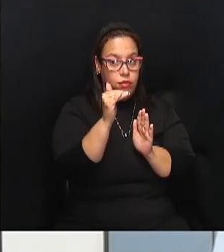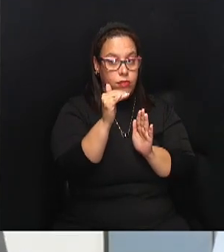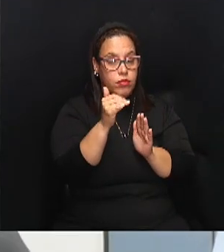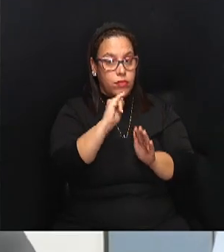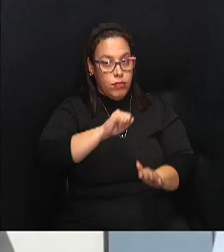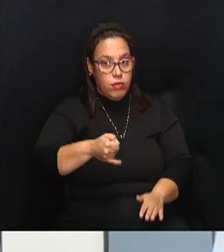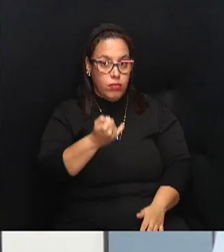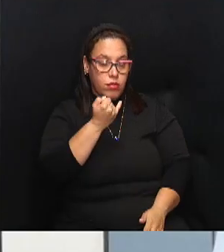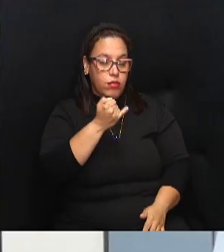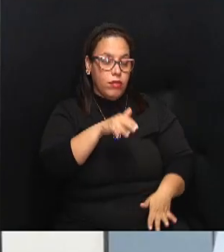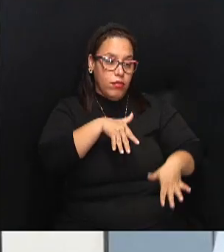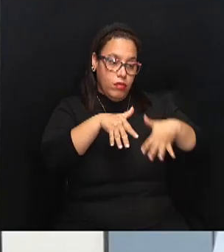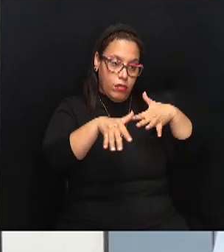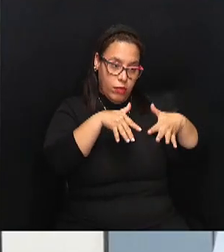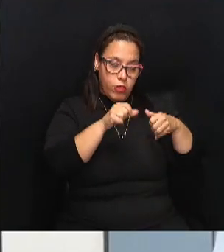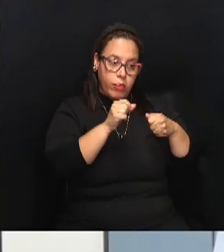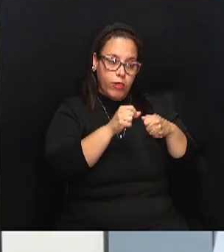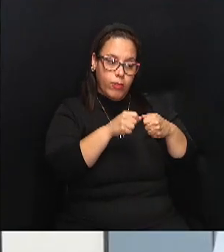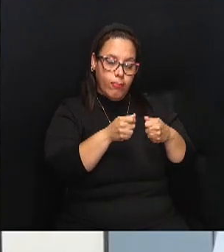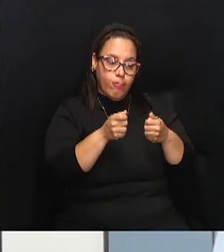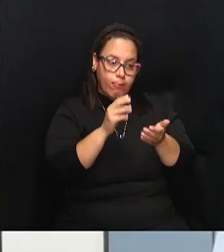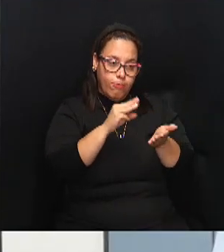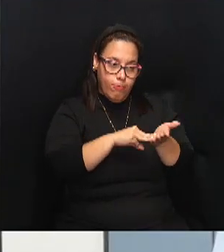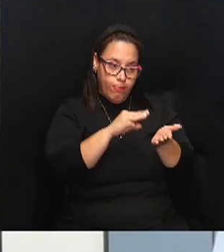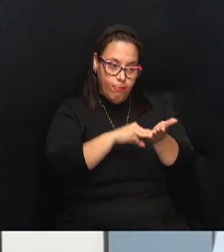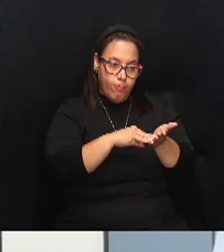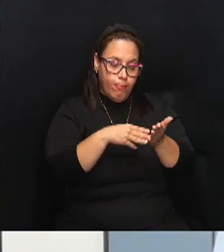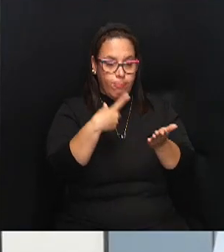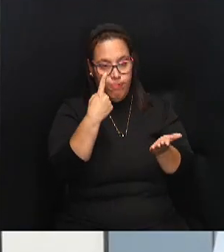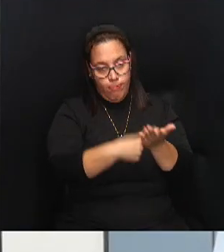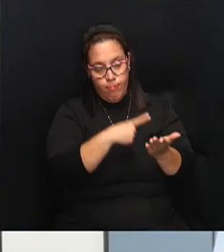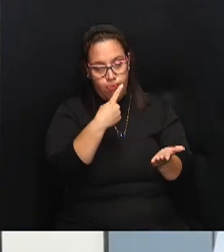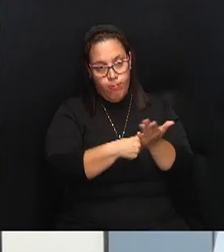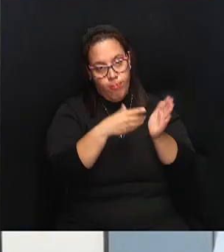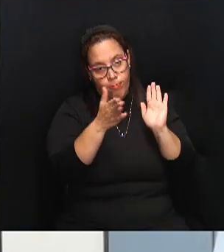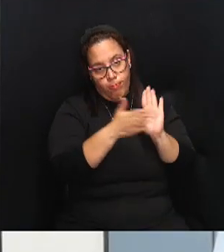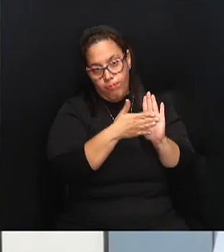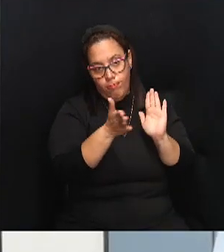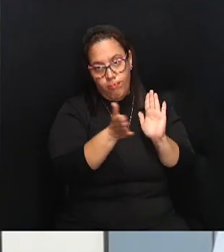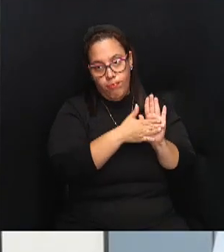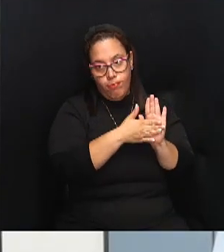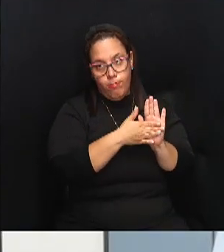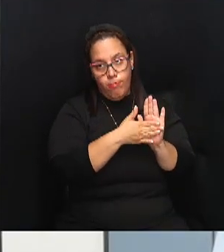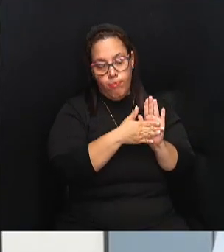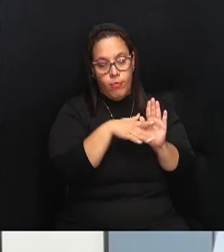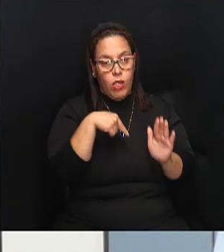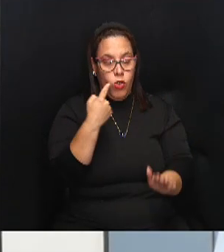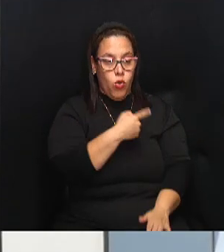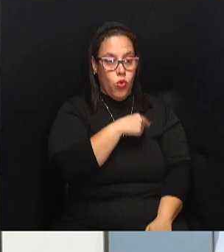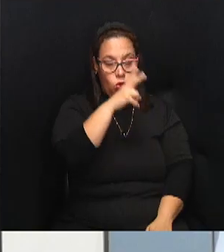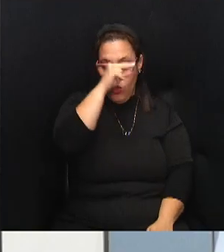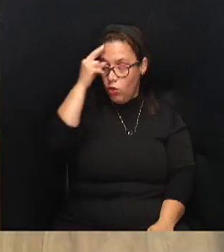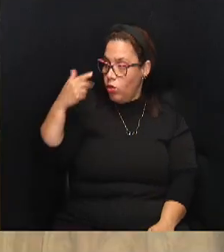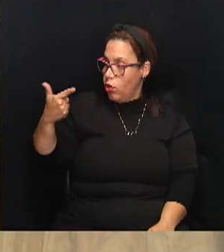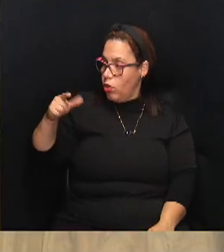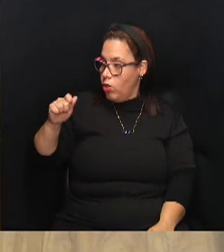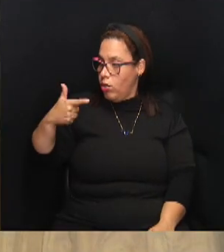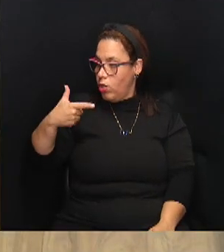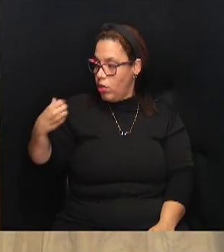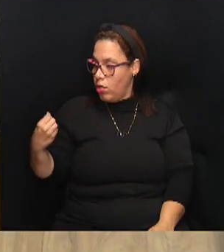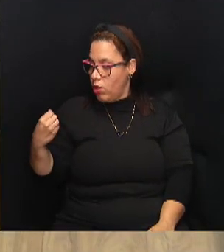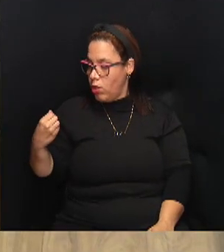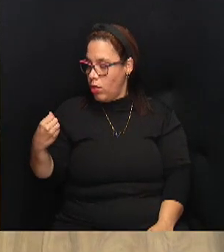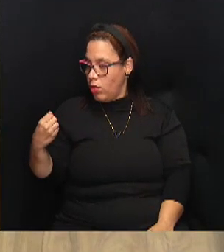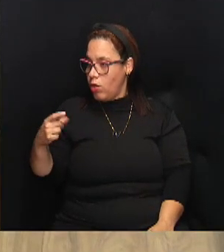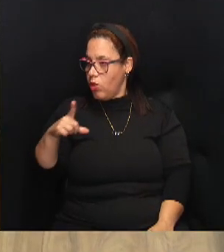aproveitar o momento para fazer essa carta compromisso para apresentar o nosso prefeito também. Para 2026, então, deve ter a